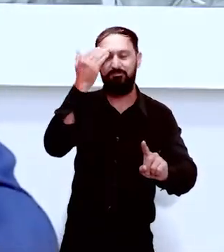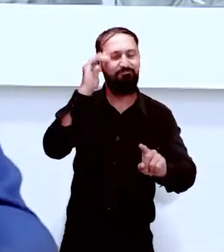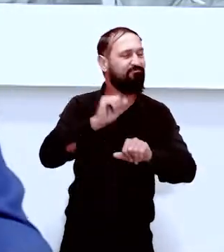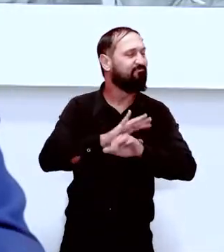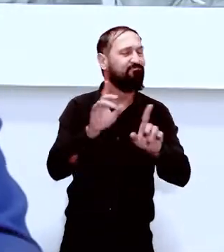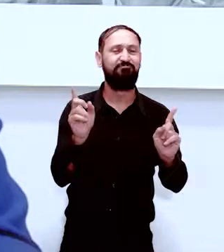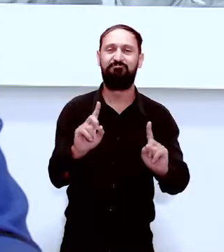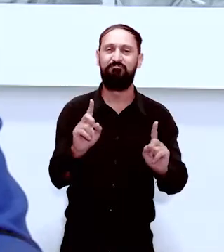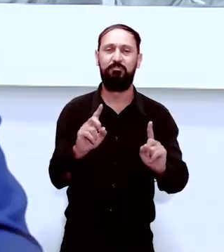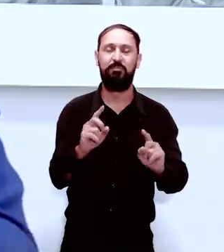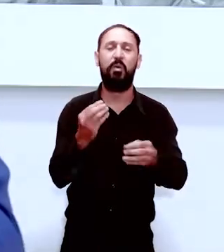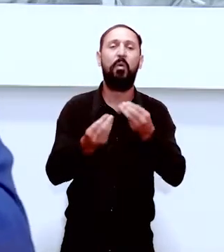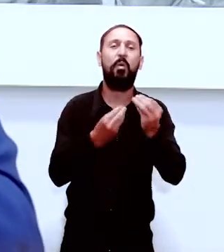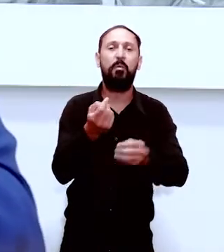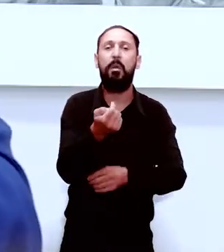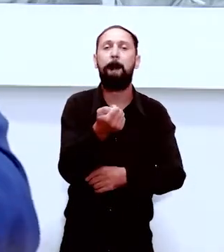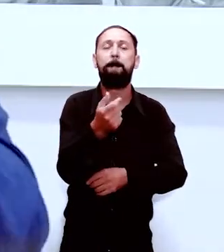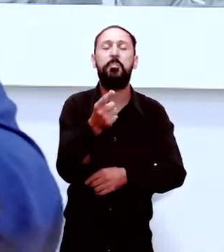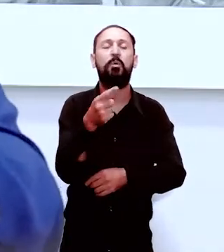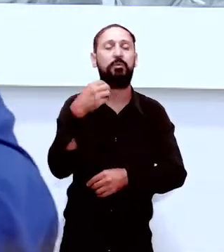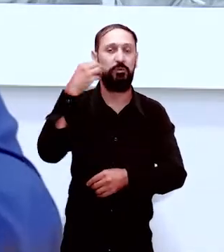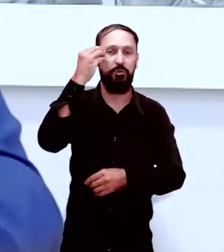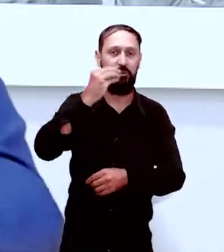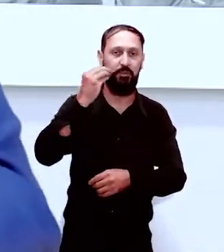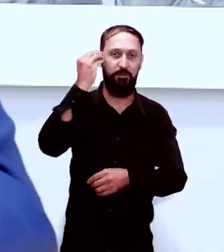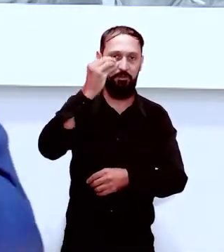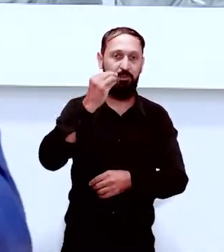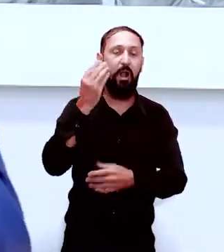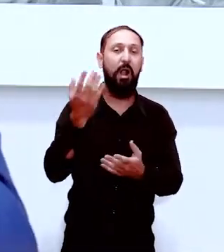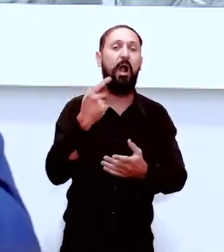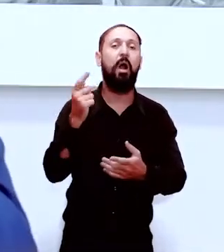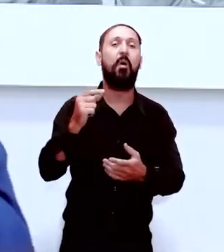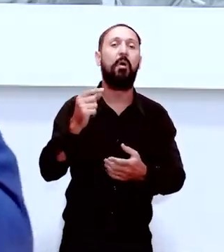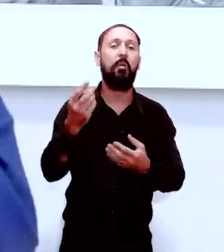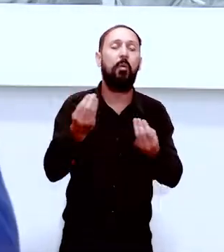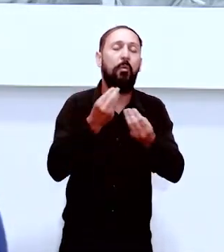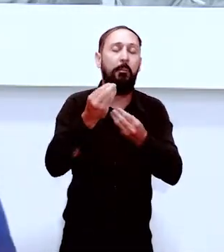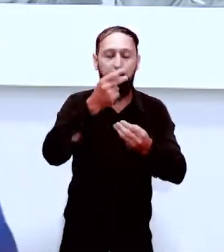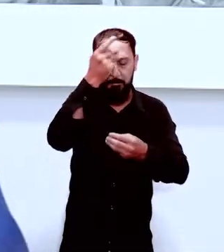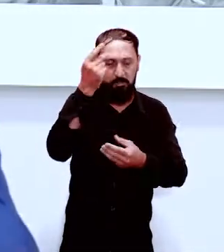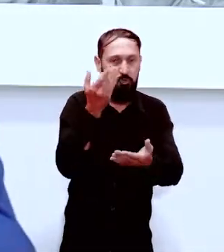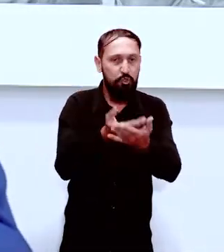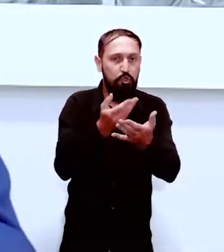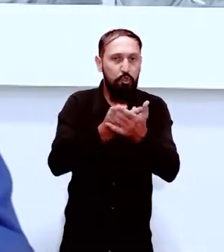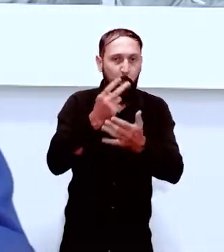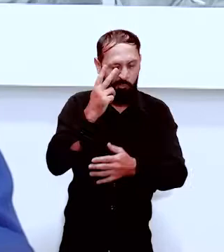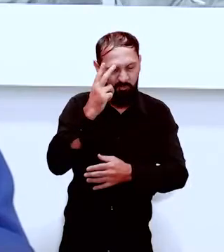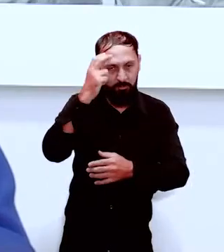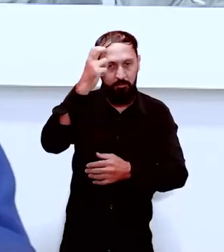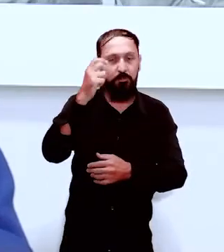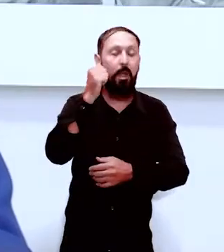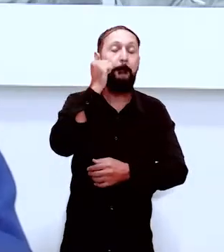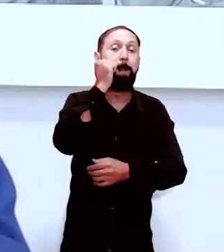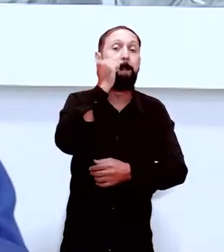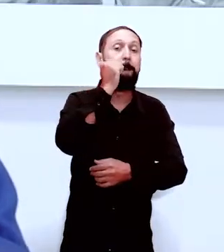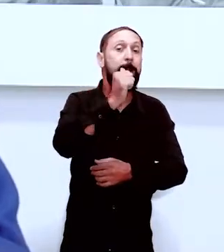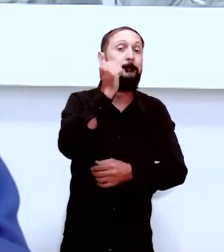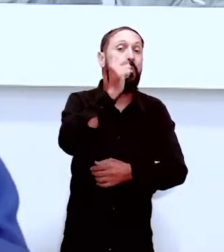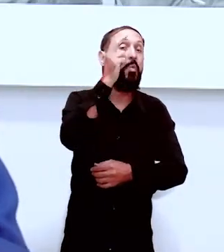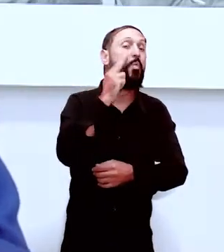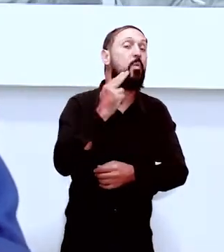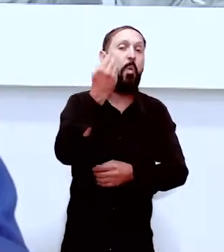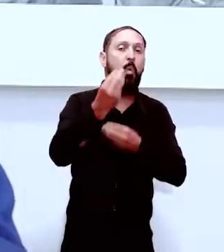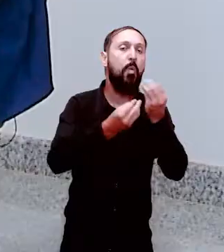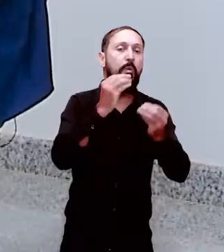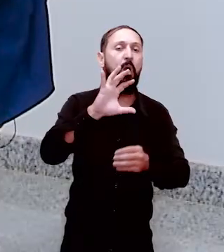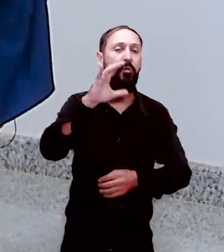mas não consegue compreender. Então, dá um pouco para a gente da tua vivência e também agora como intelectual, da questão da mulher